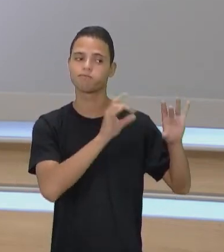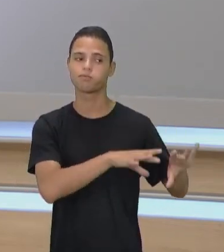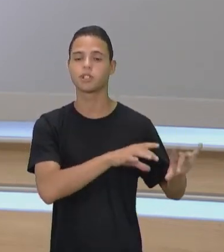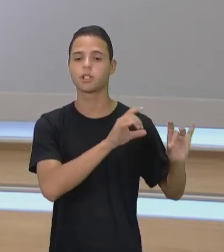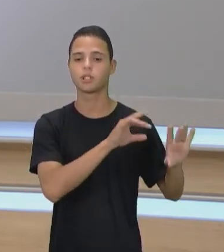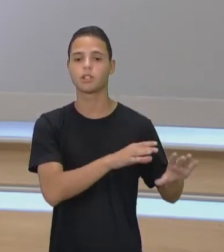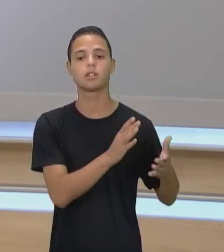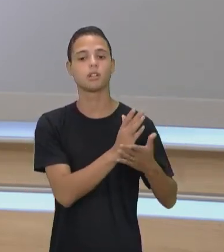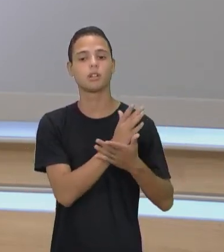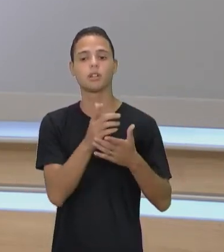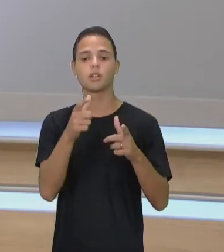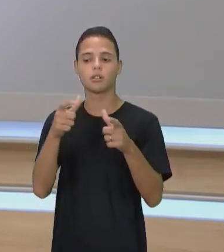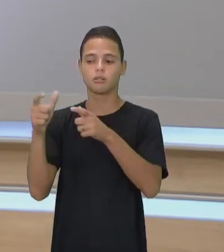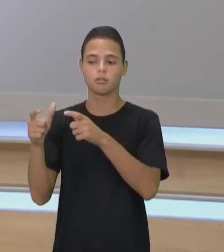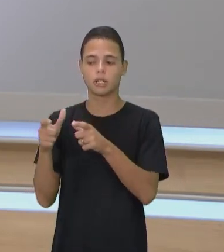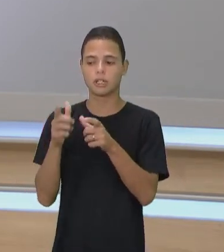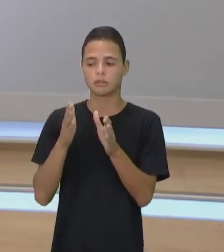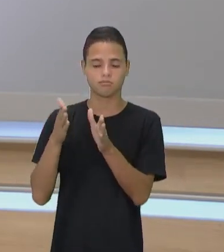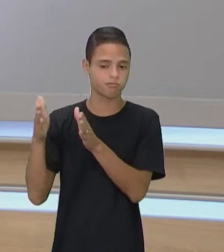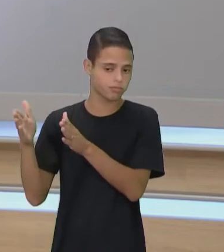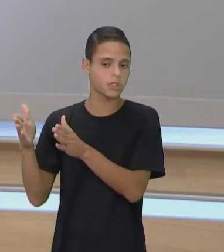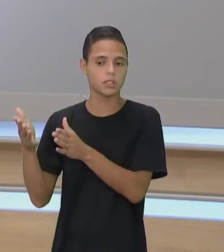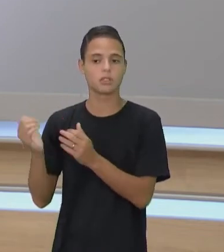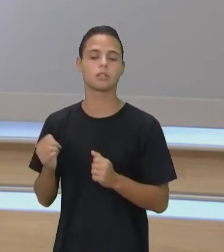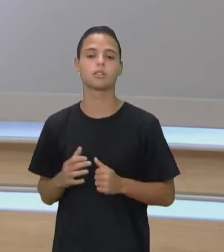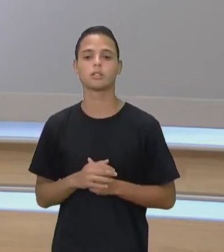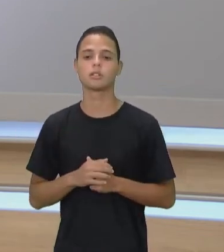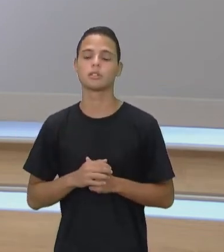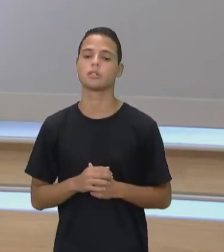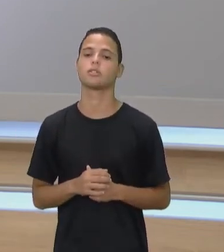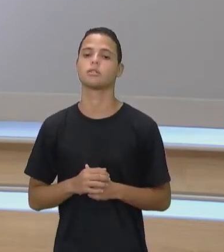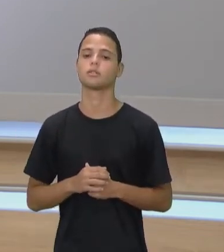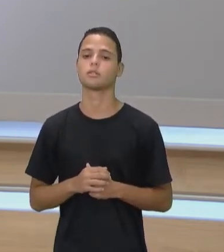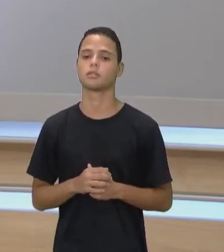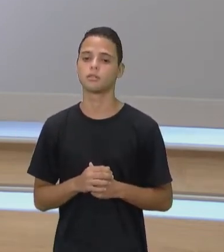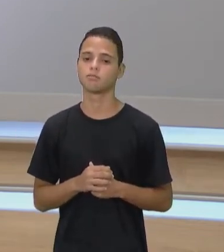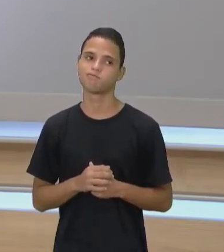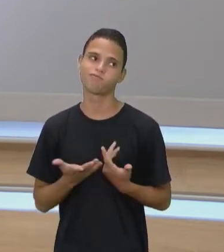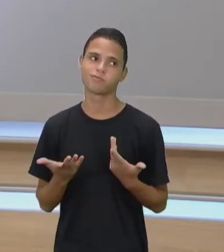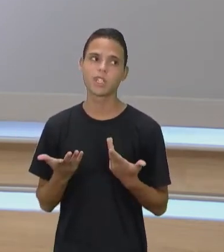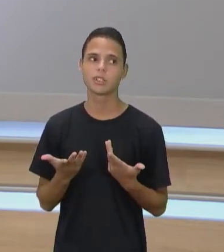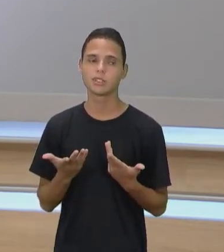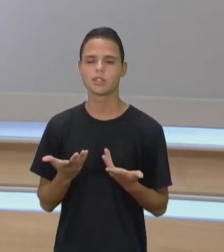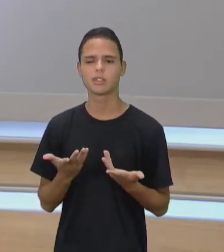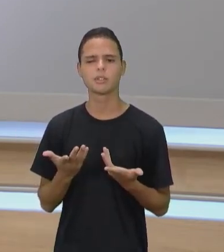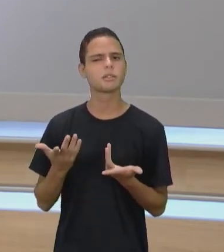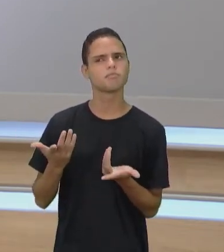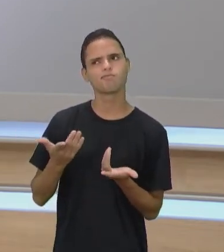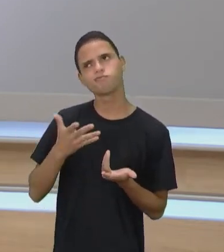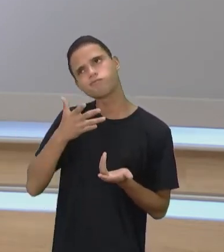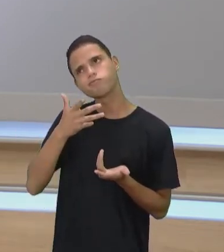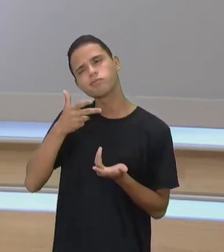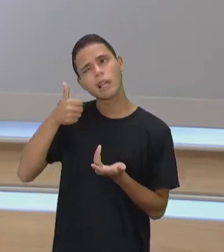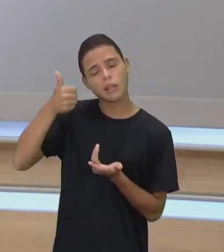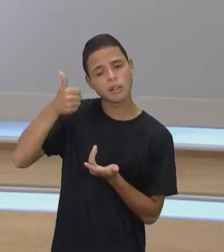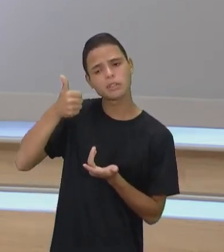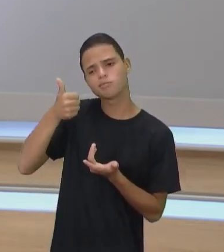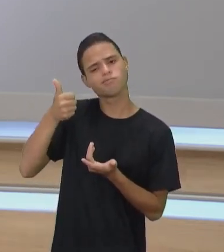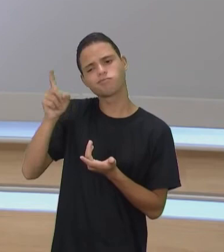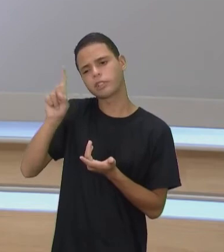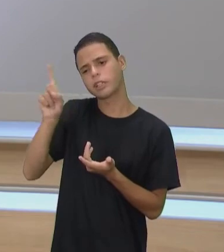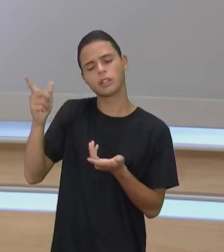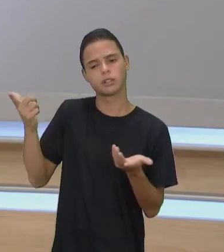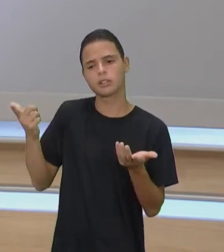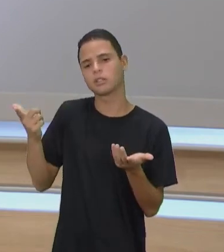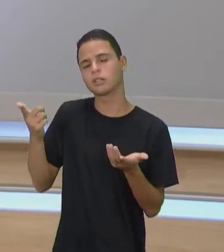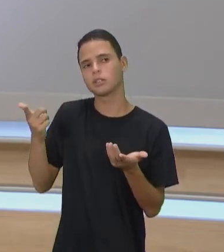aterros controlados, que na verdade a palavra é menos pior. Você poderia falar, mas é melhor. Não é melhor. Esse é o